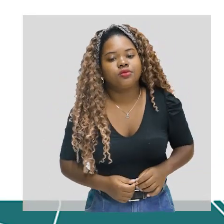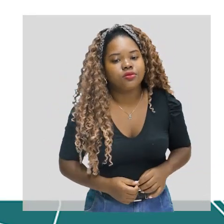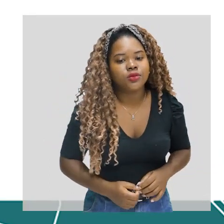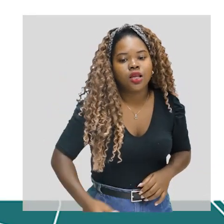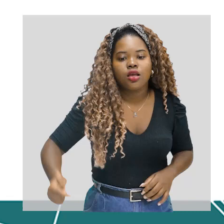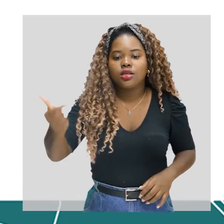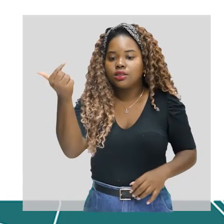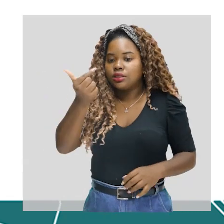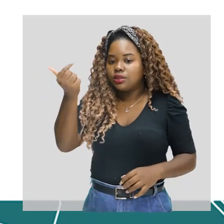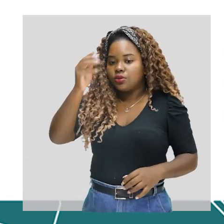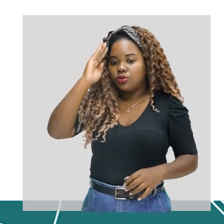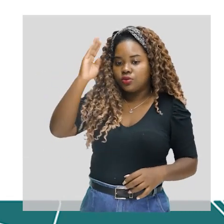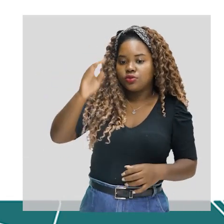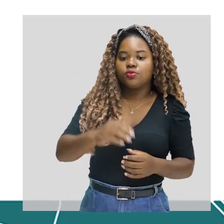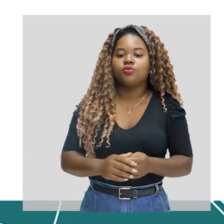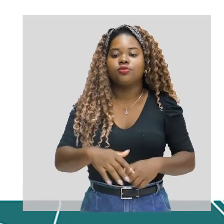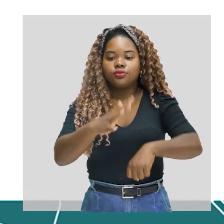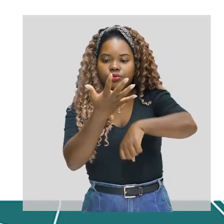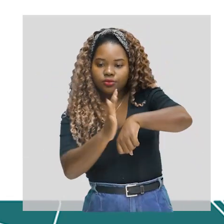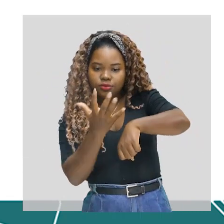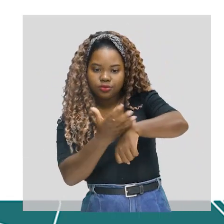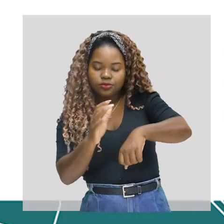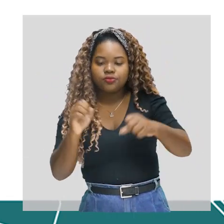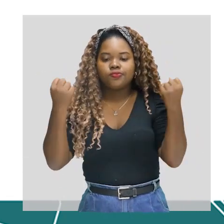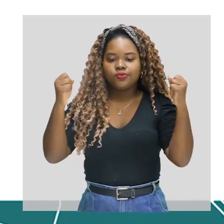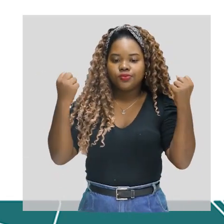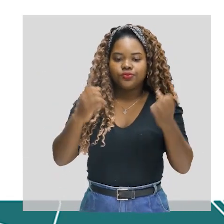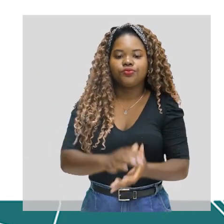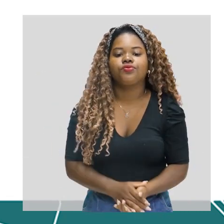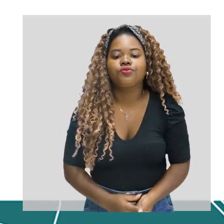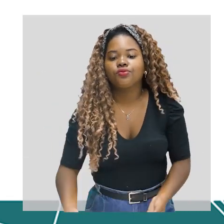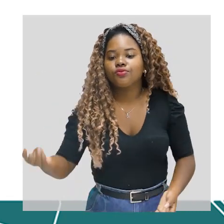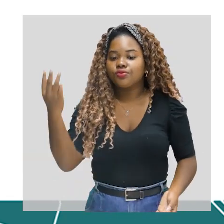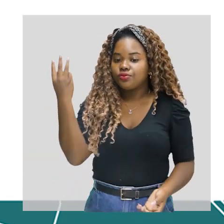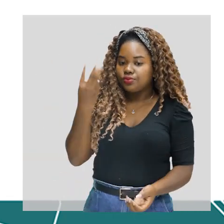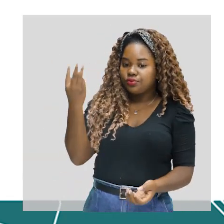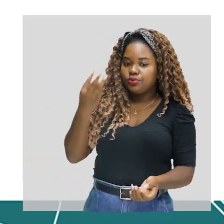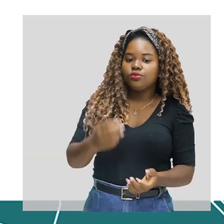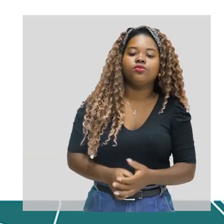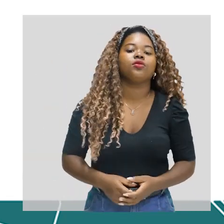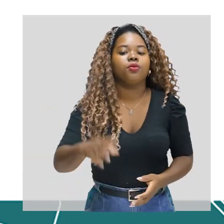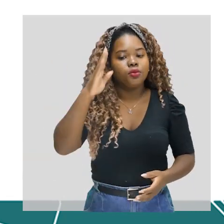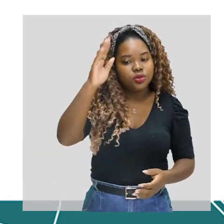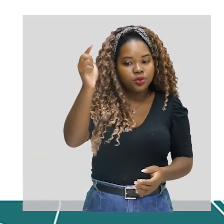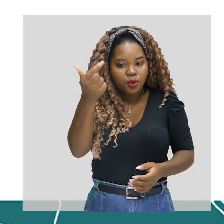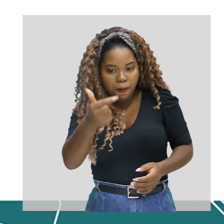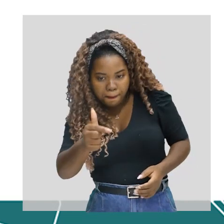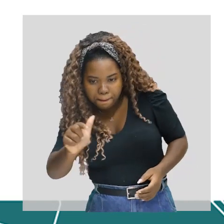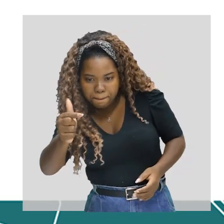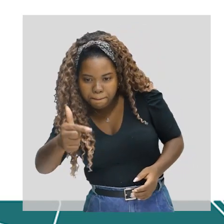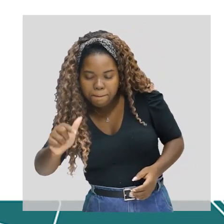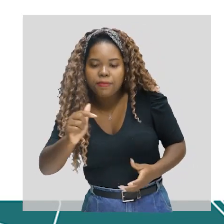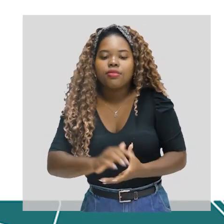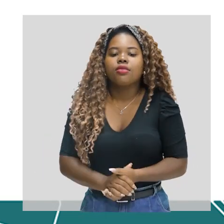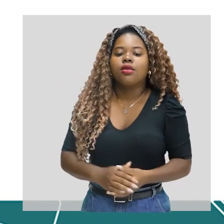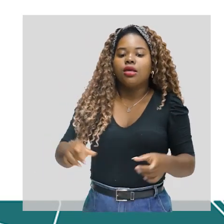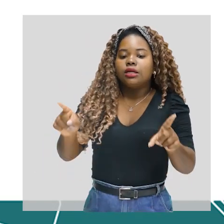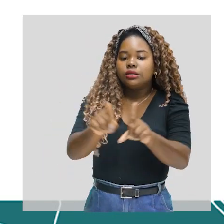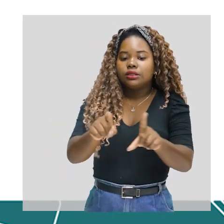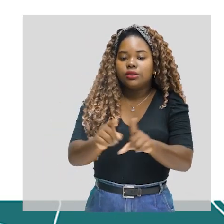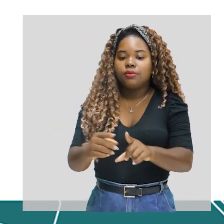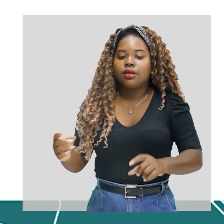os princípios do treinamento esportivo, aí o princípio da continuidade, a importância